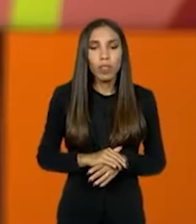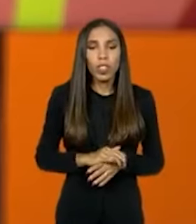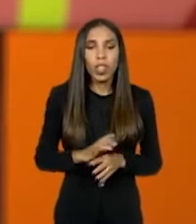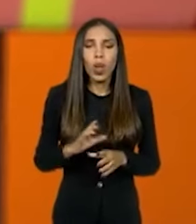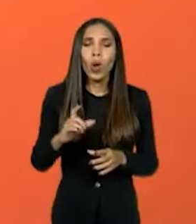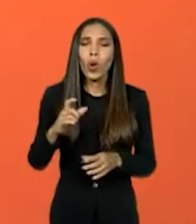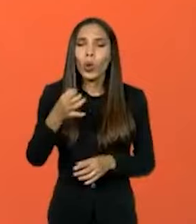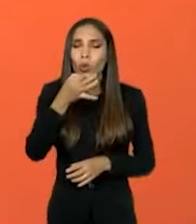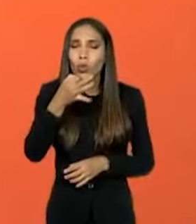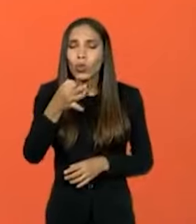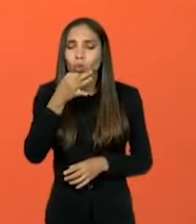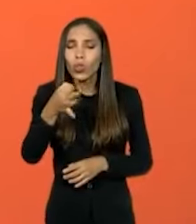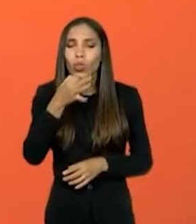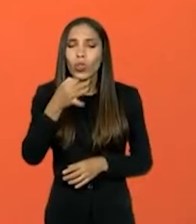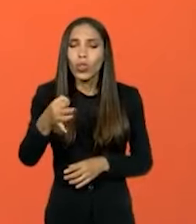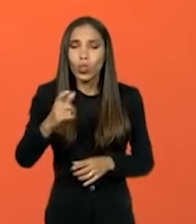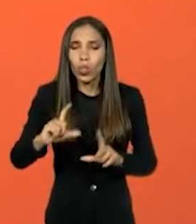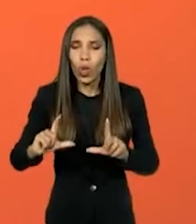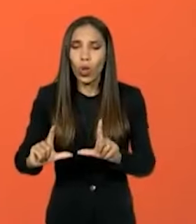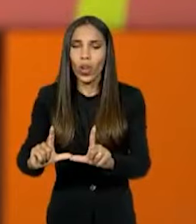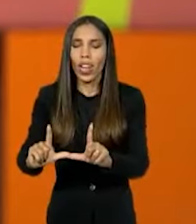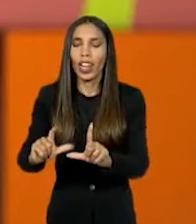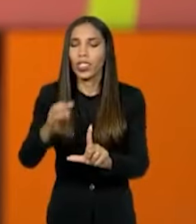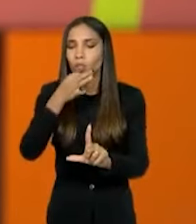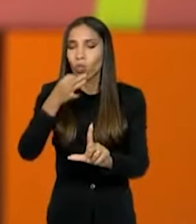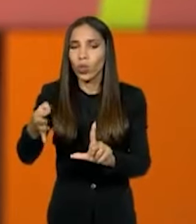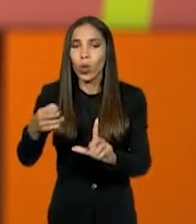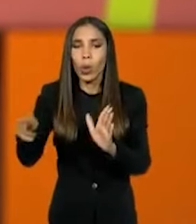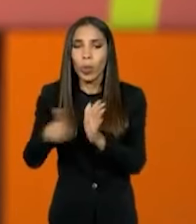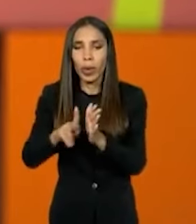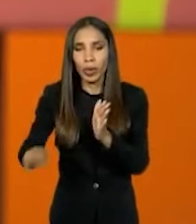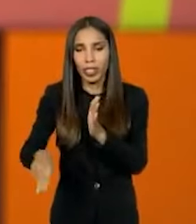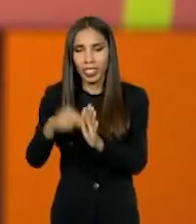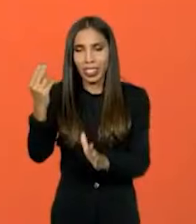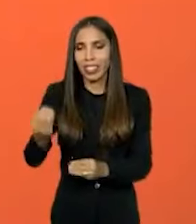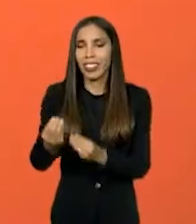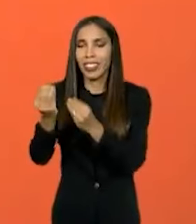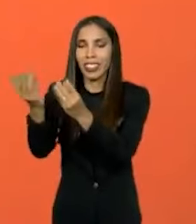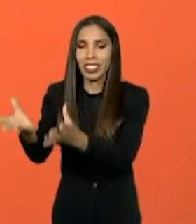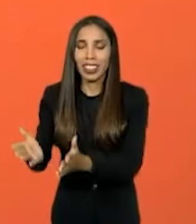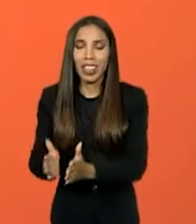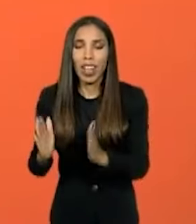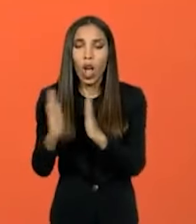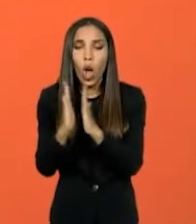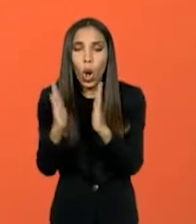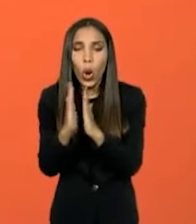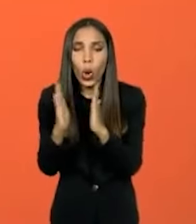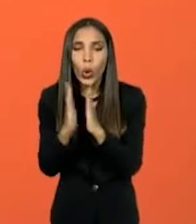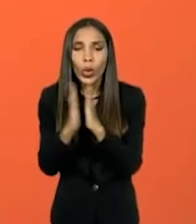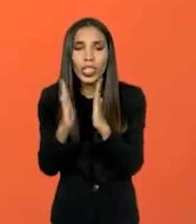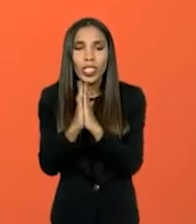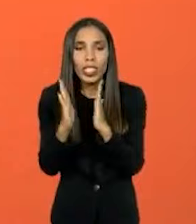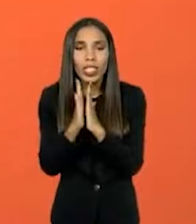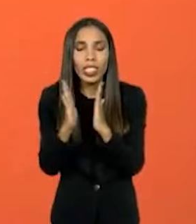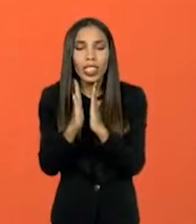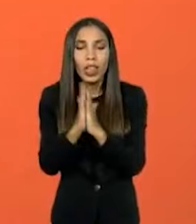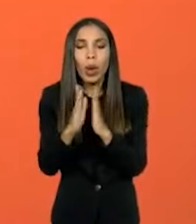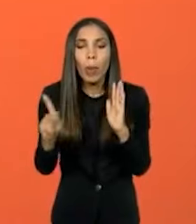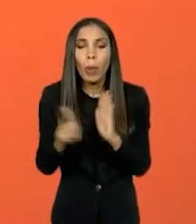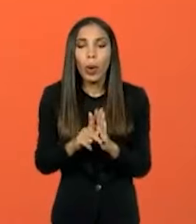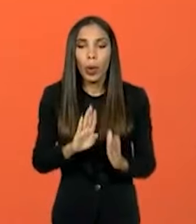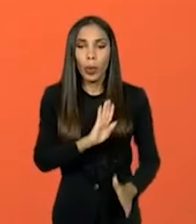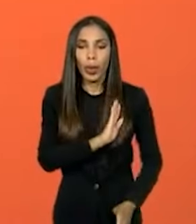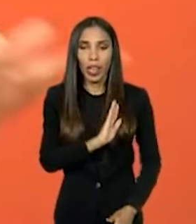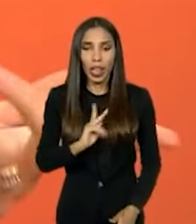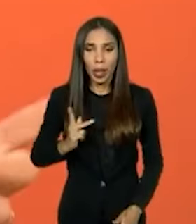levar pro pro centro cirúrgico que ali passava umas orações que lindo em hebraico e